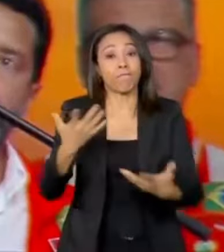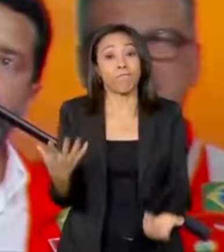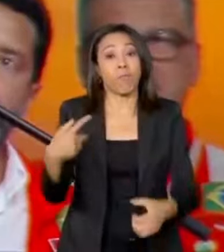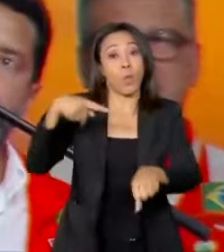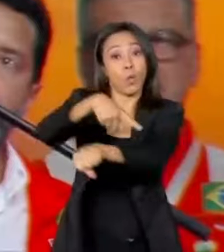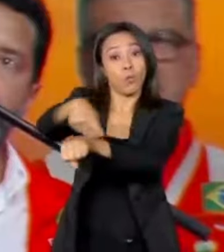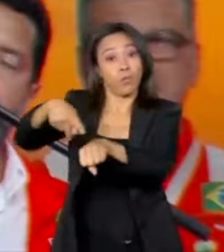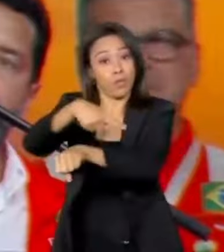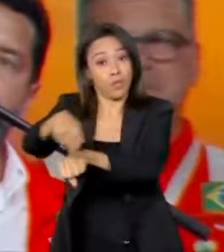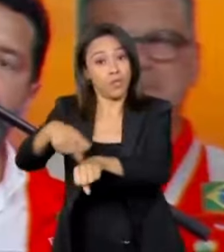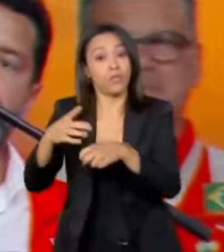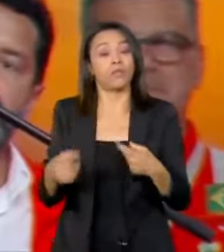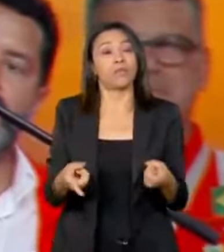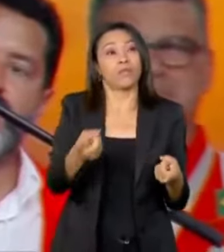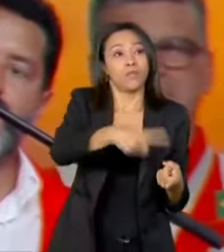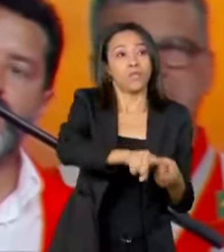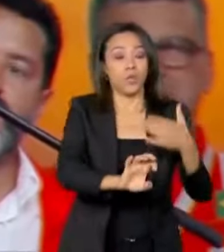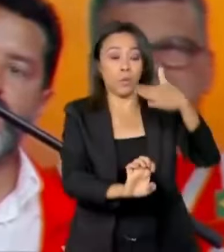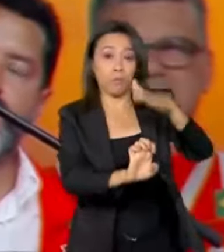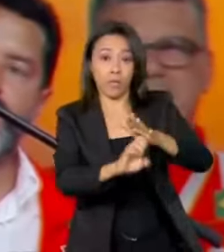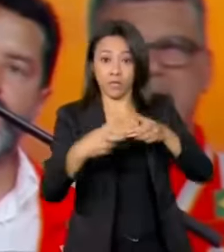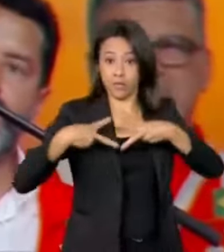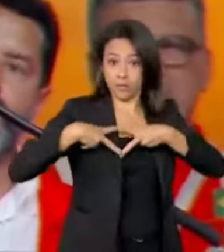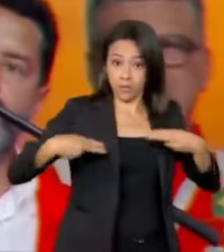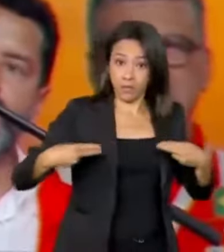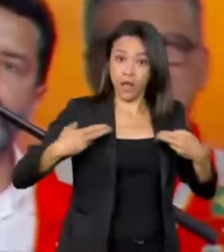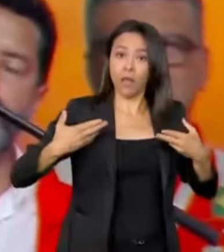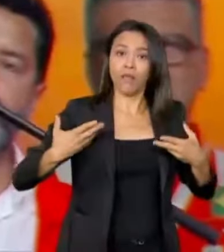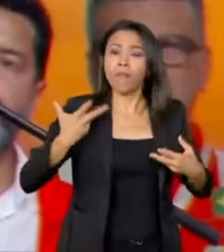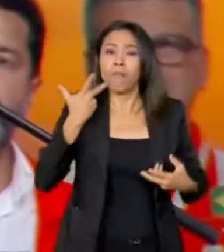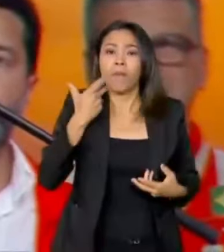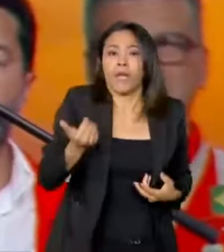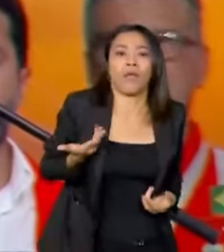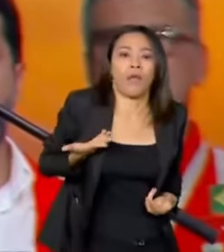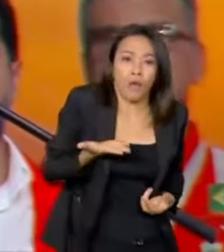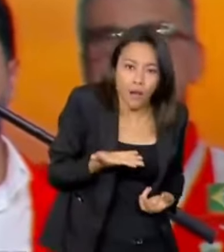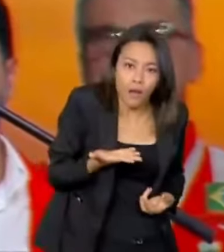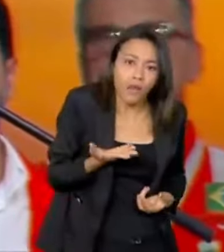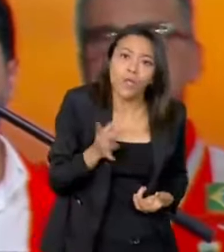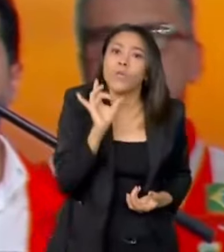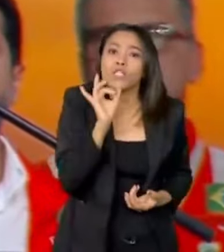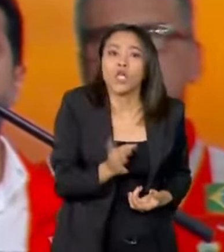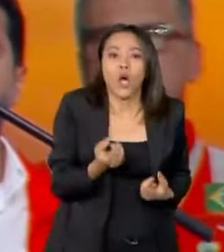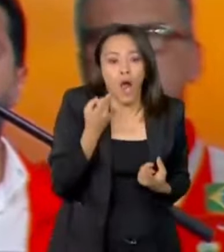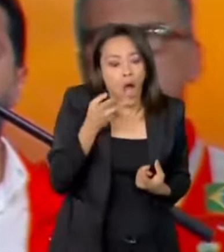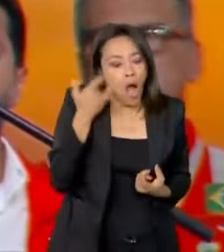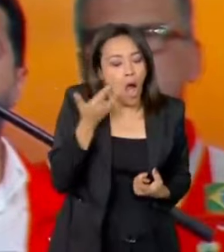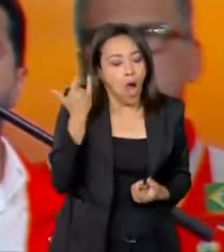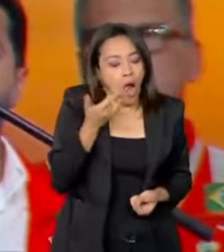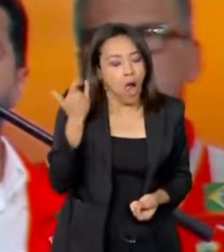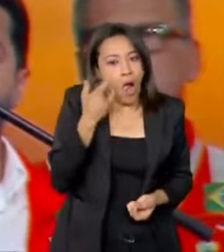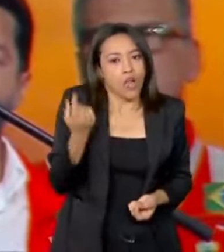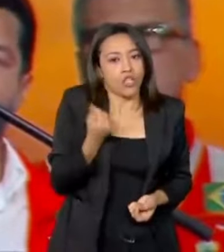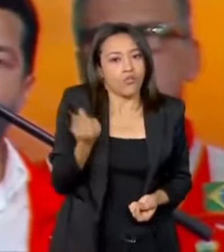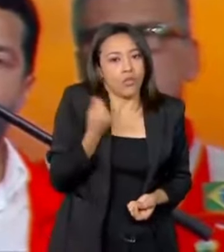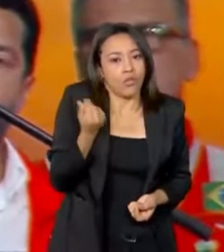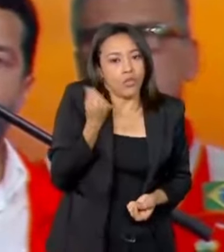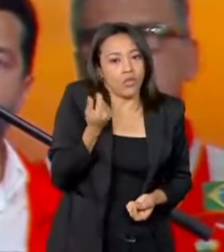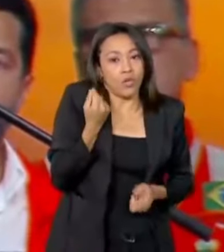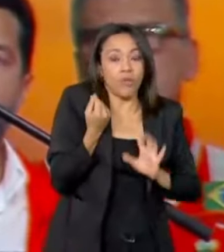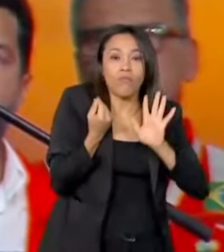empresa pública como a Petrobras, ela serve não apenas para lucrar, ela serve para